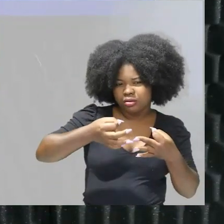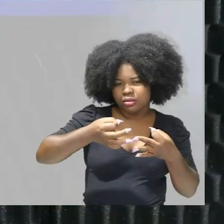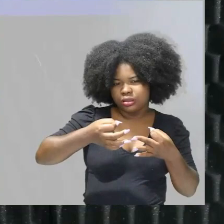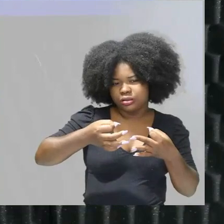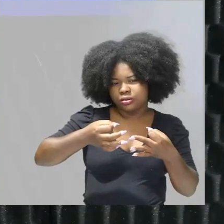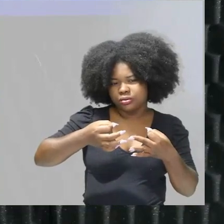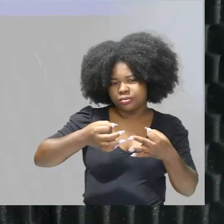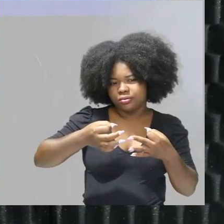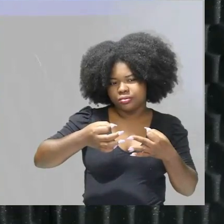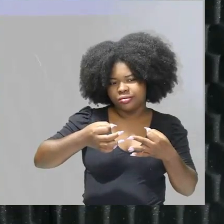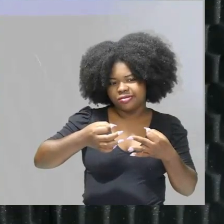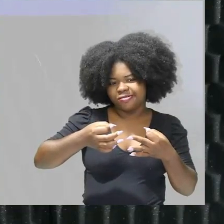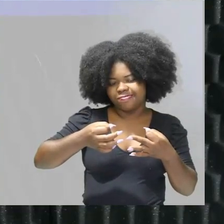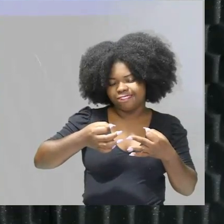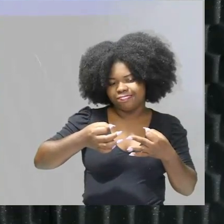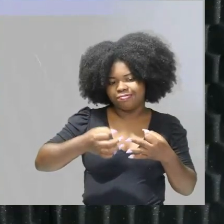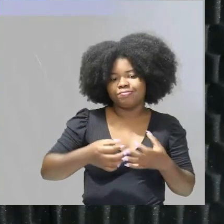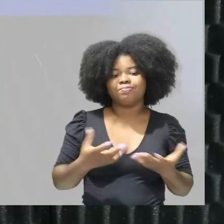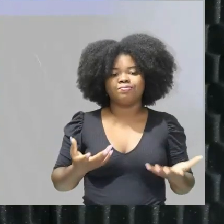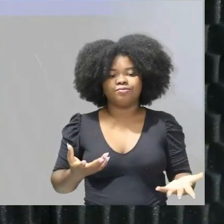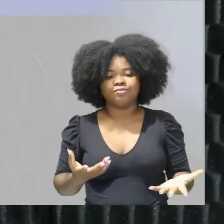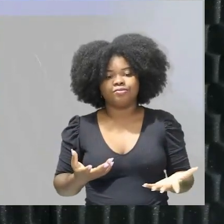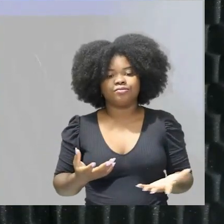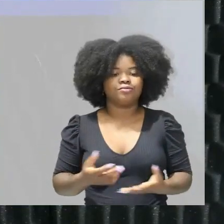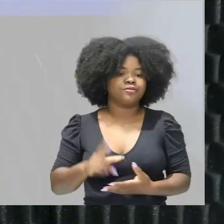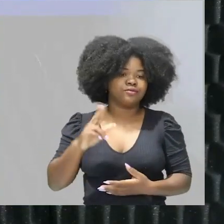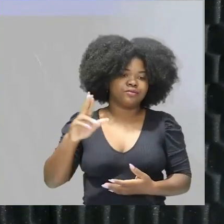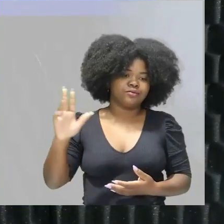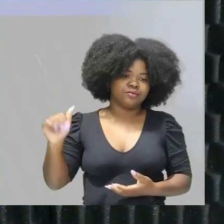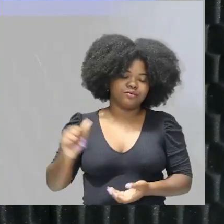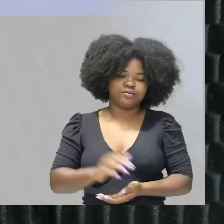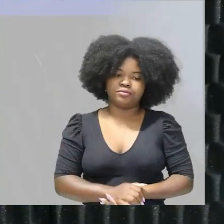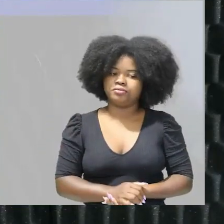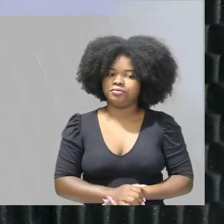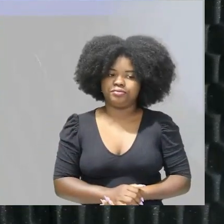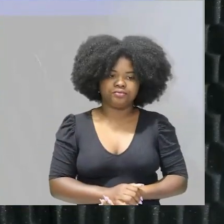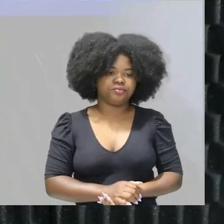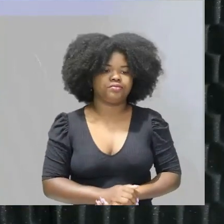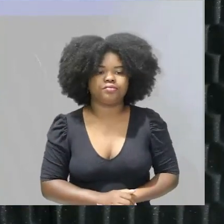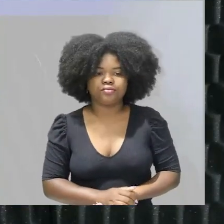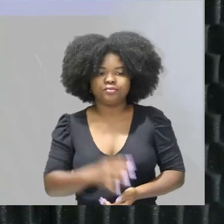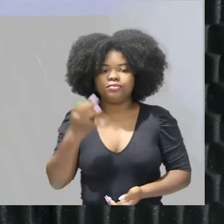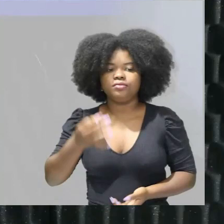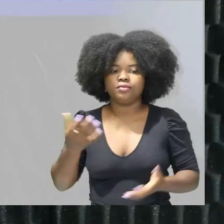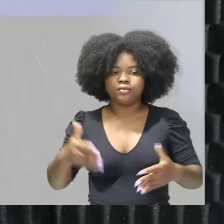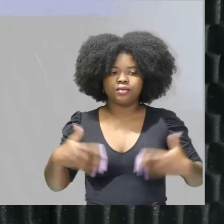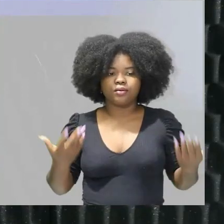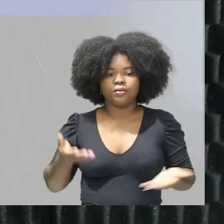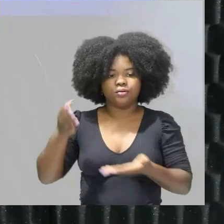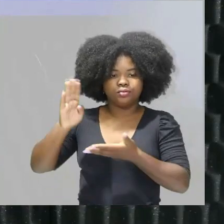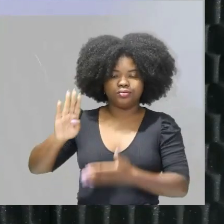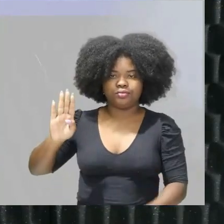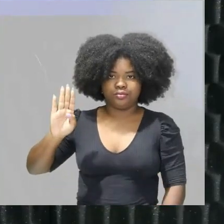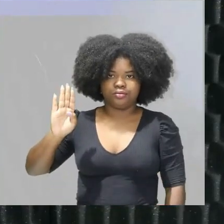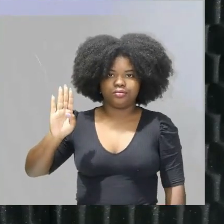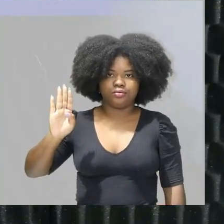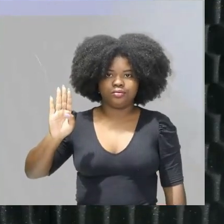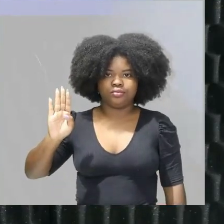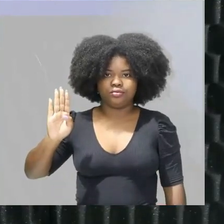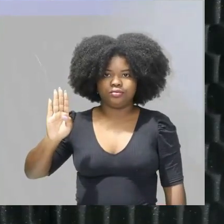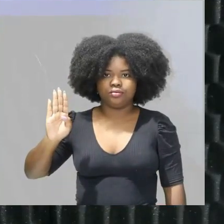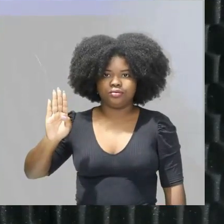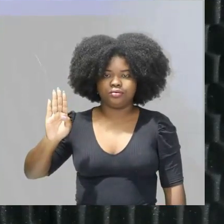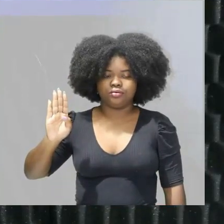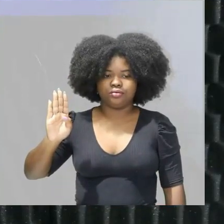já não marcaria intuição pioro para razão não dá então Aqui nós só temos a letra b de bola para assinalar